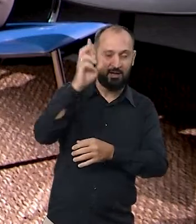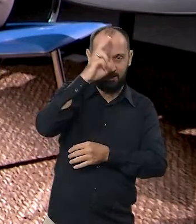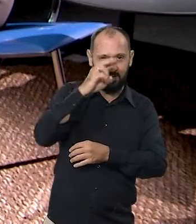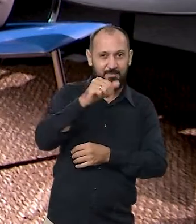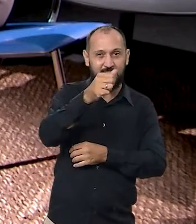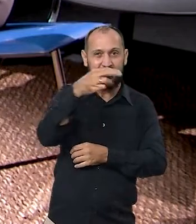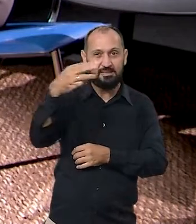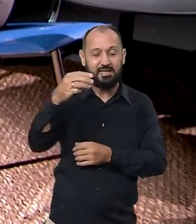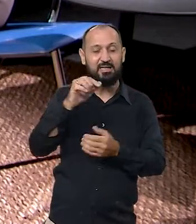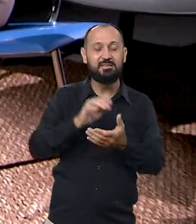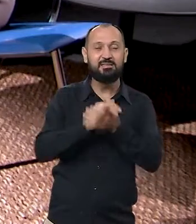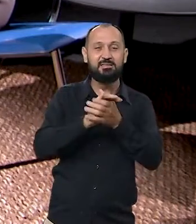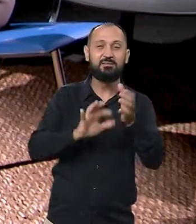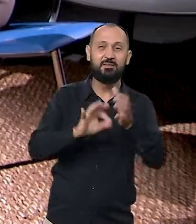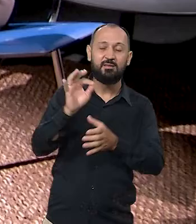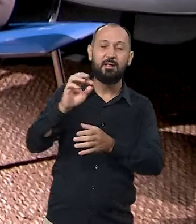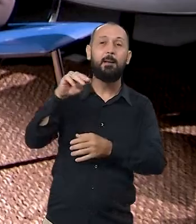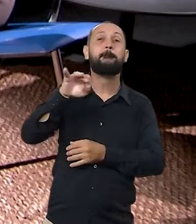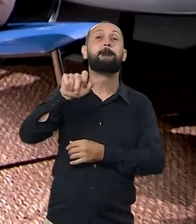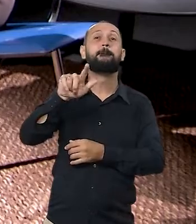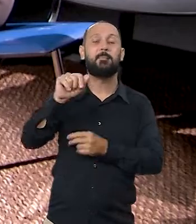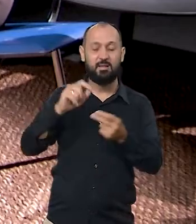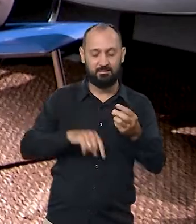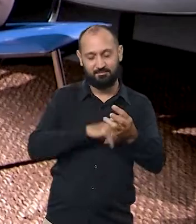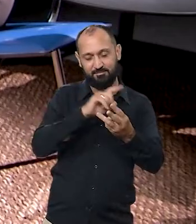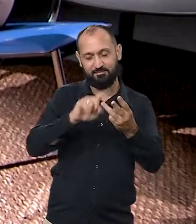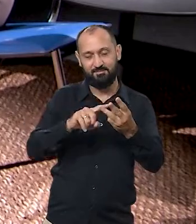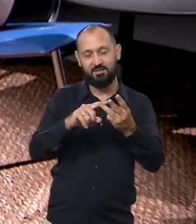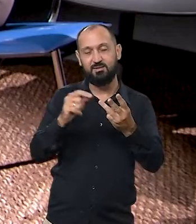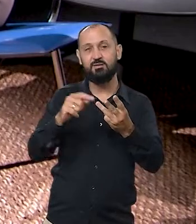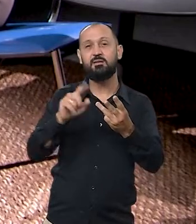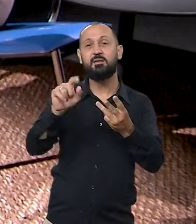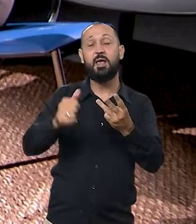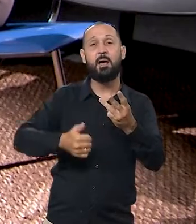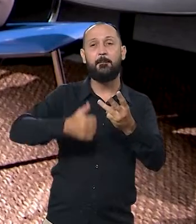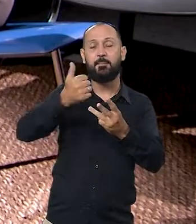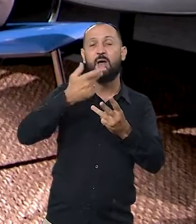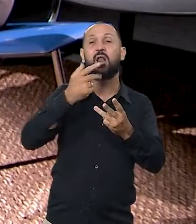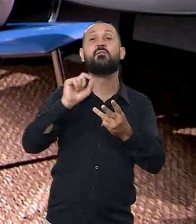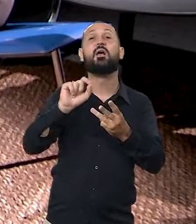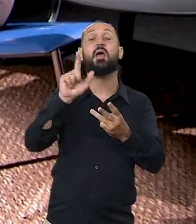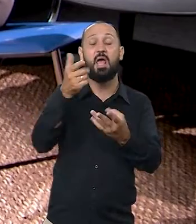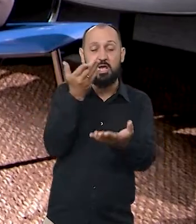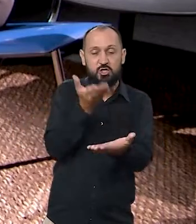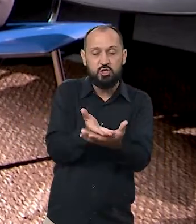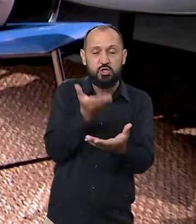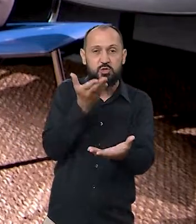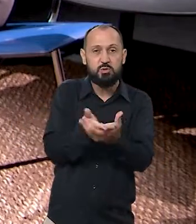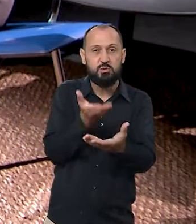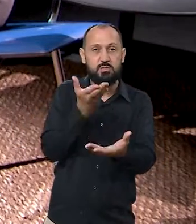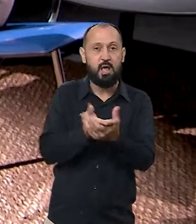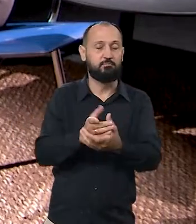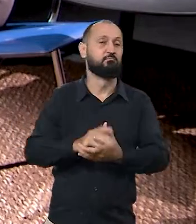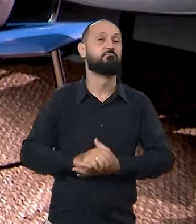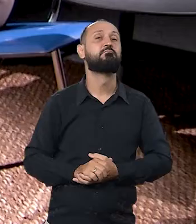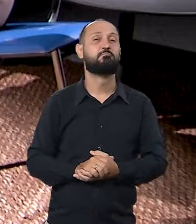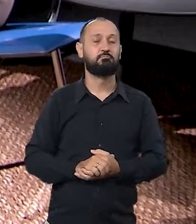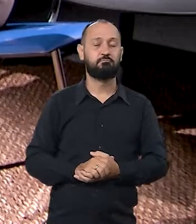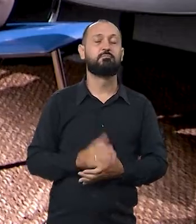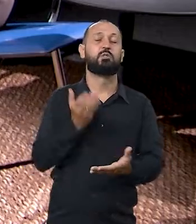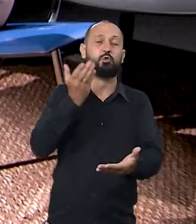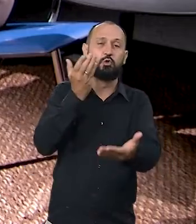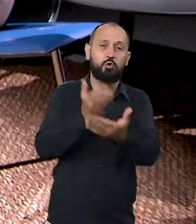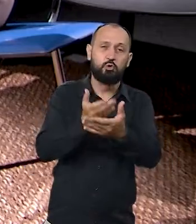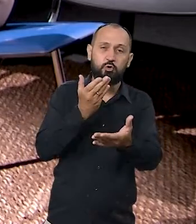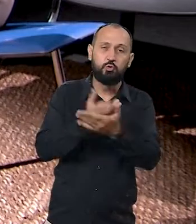13 pontos da loteria esportiva, não tinha Mega Sena. E a terceira, que na verdade é a primeira, ela dizia, é estudar. Estude e